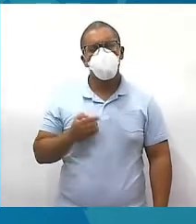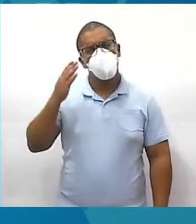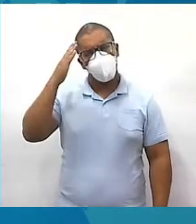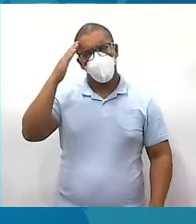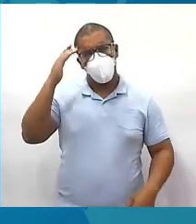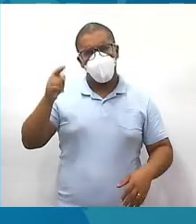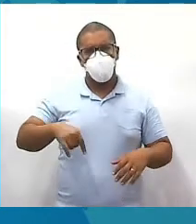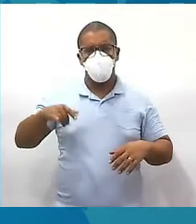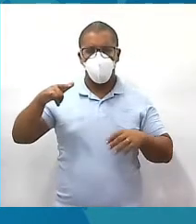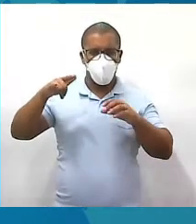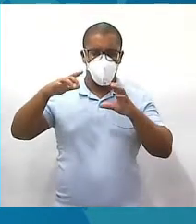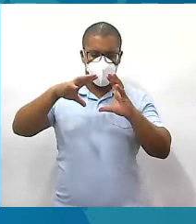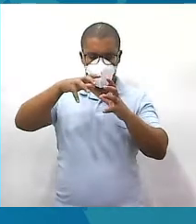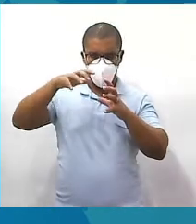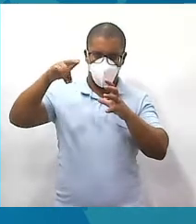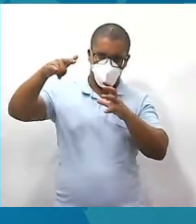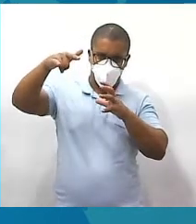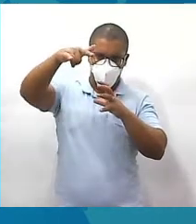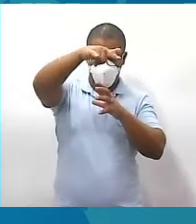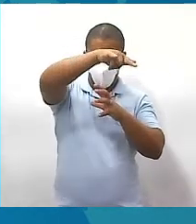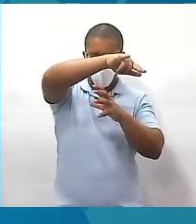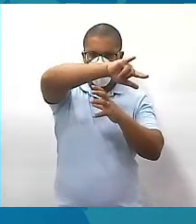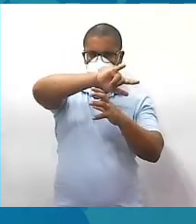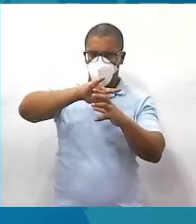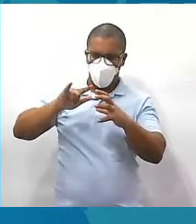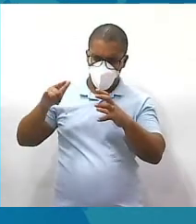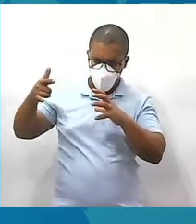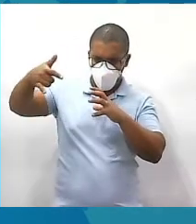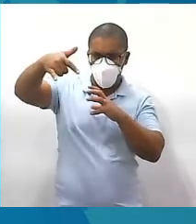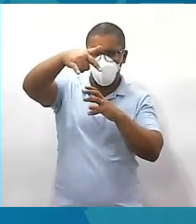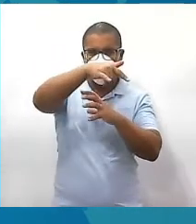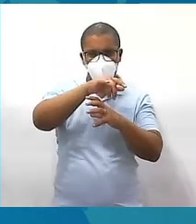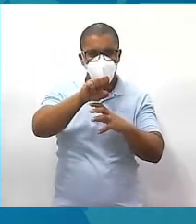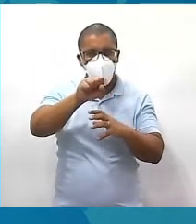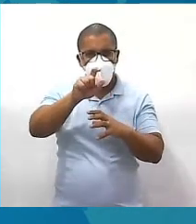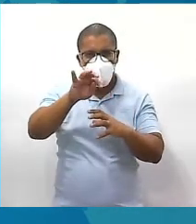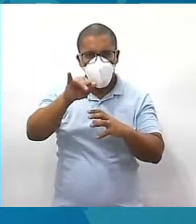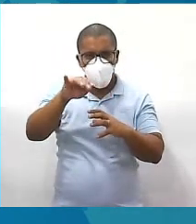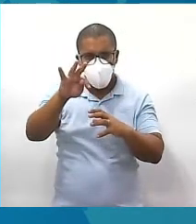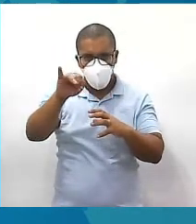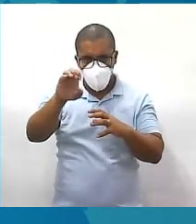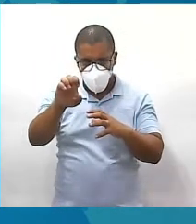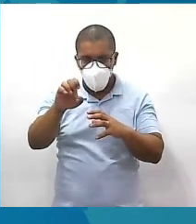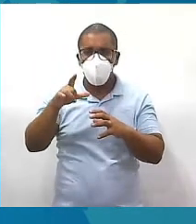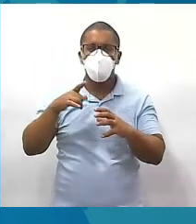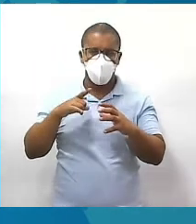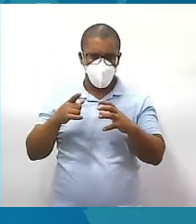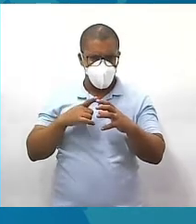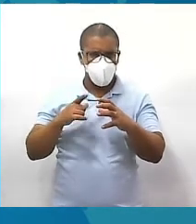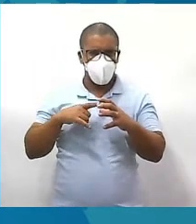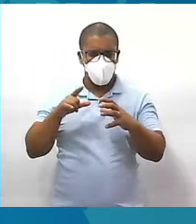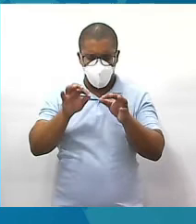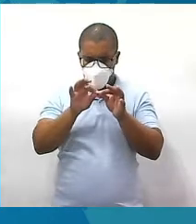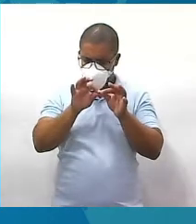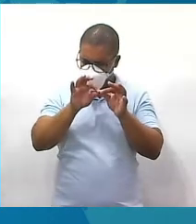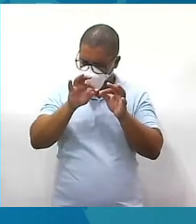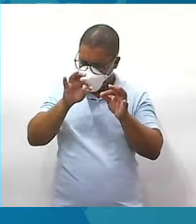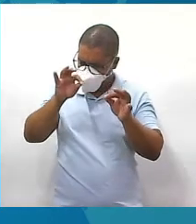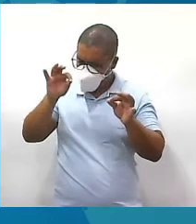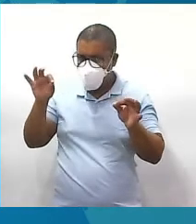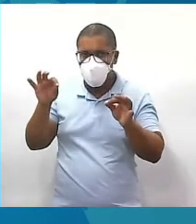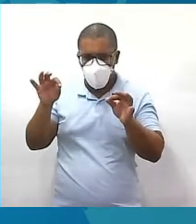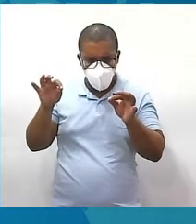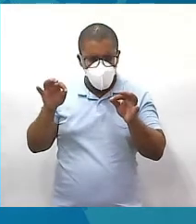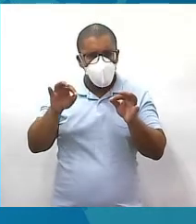que os satélites artificiais circulam ao redor do planeta Terra, e a qual tem um raio aproximado de